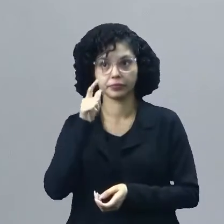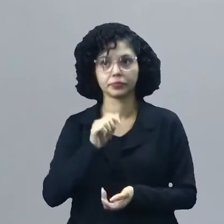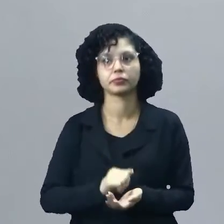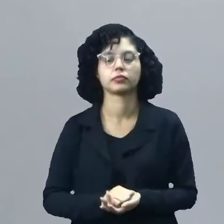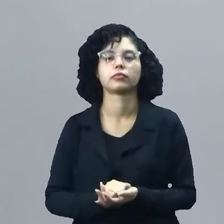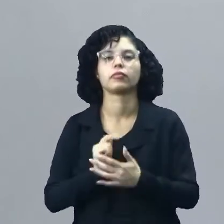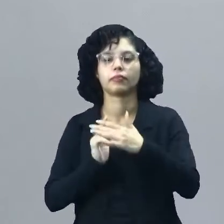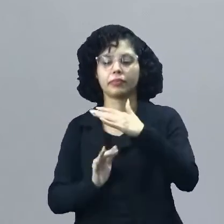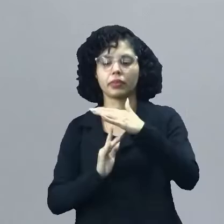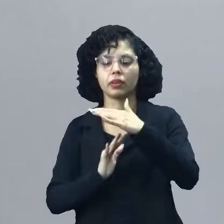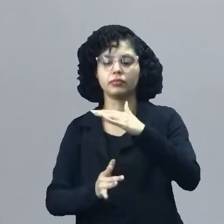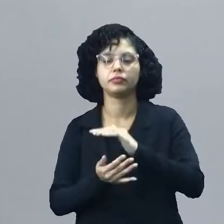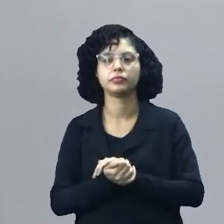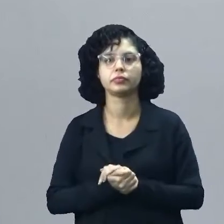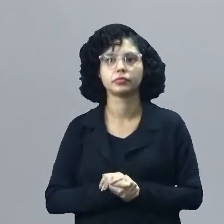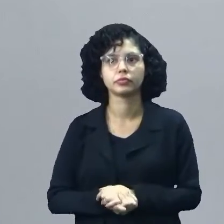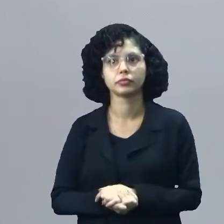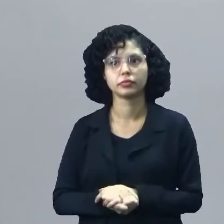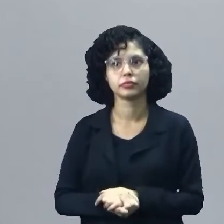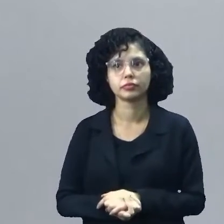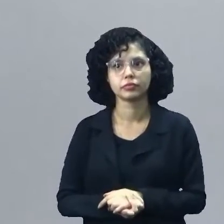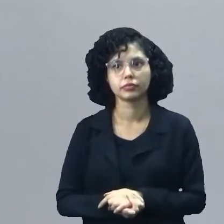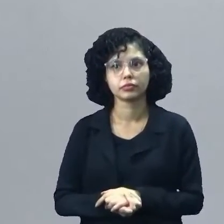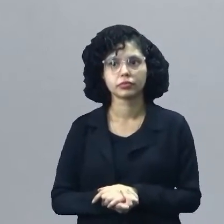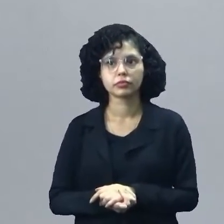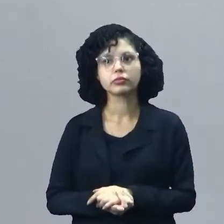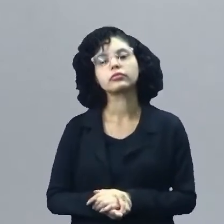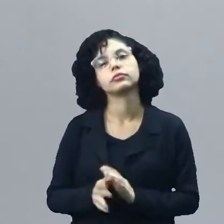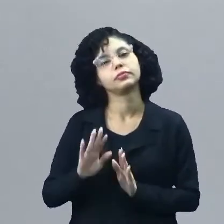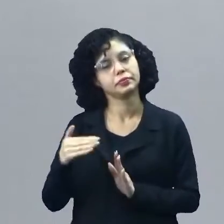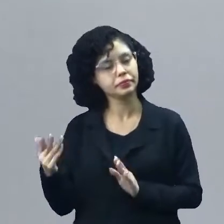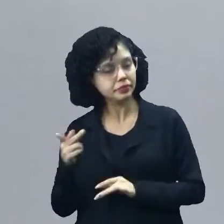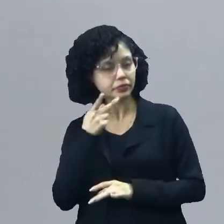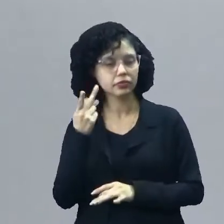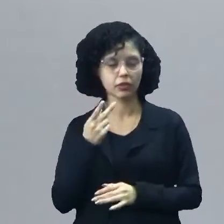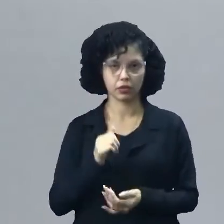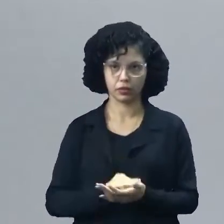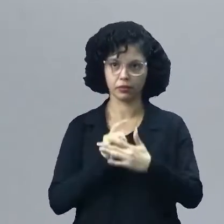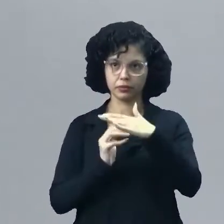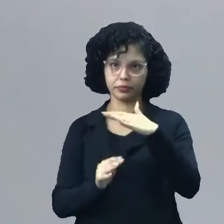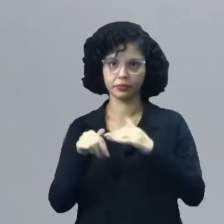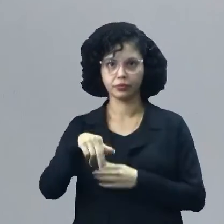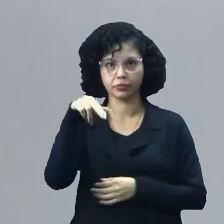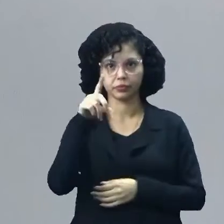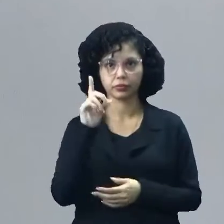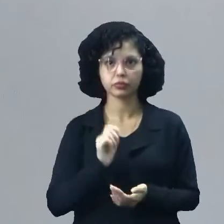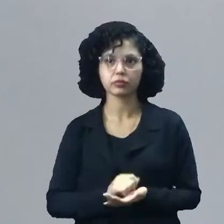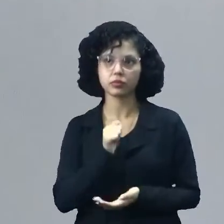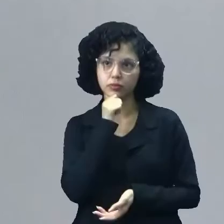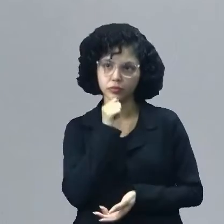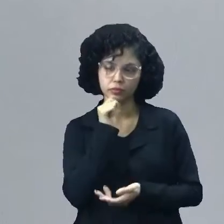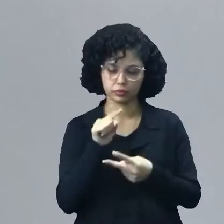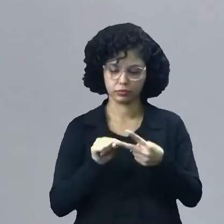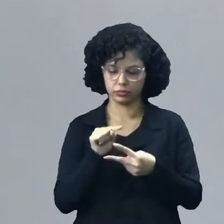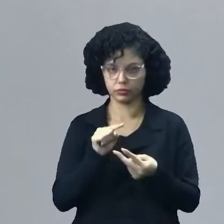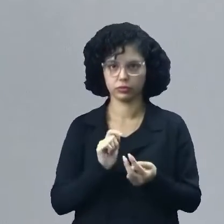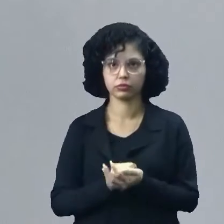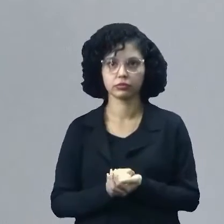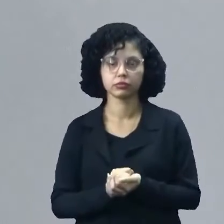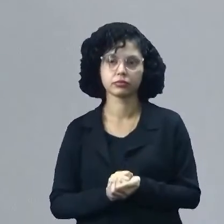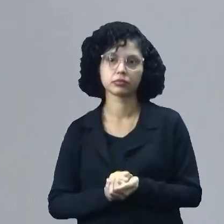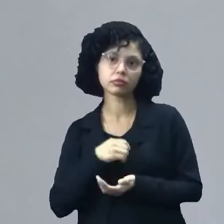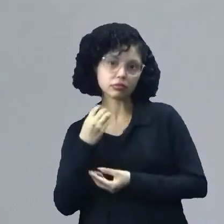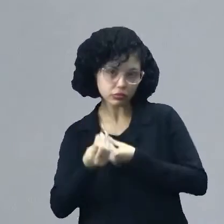né, migrantes aí para dentro da nossa região. Então, quando a gente fala de migração nordestina, a gente tem essas duas